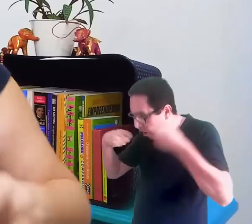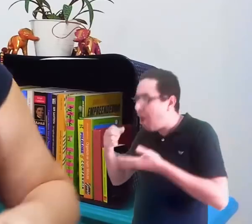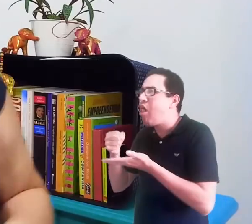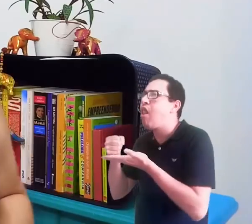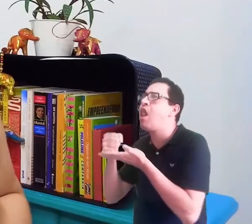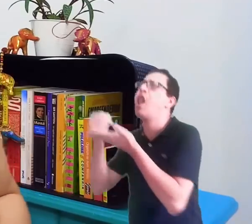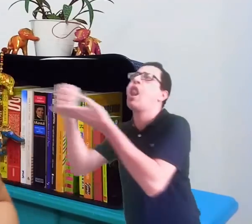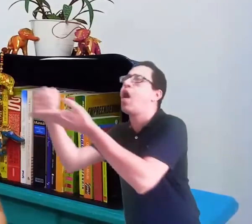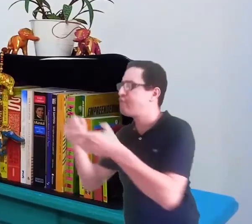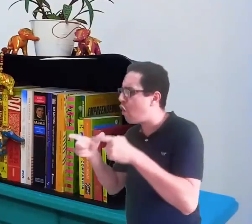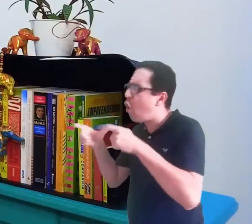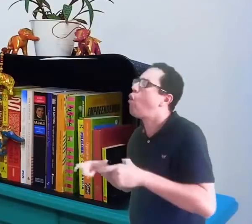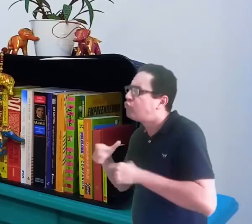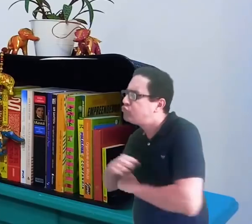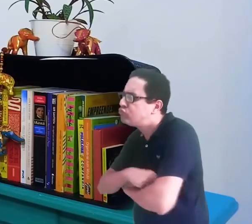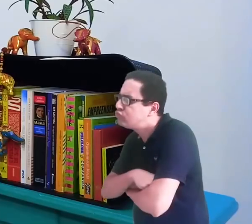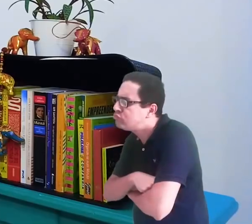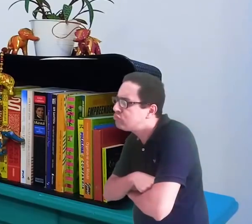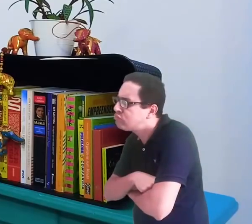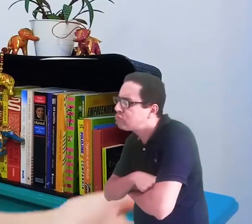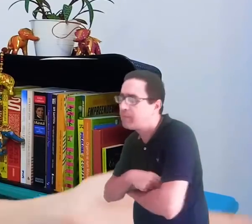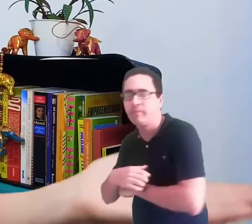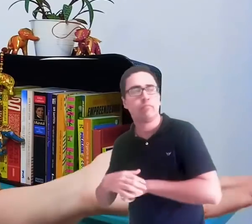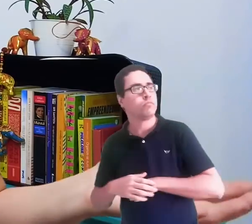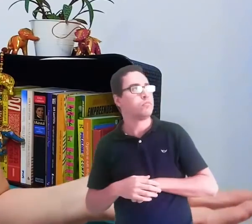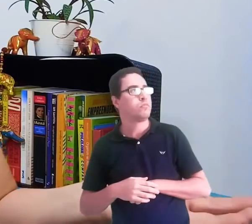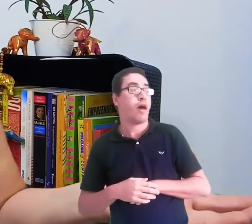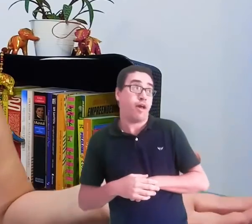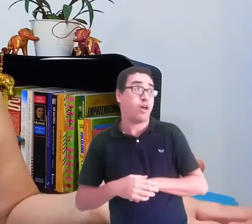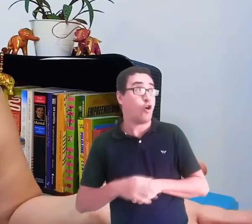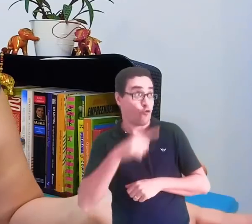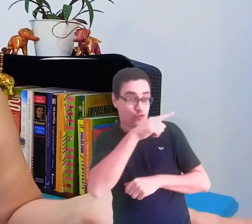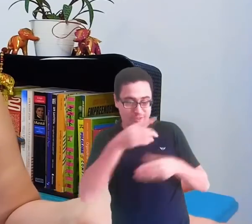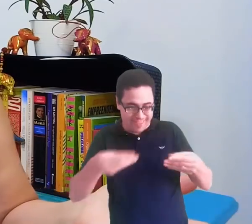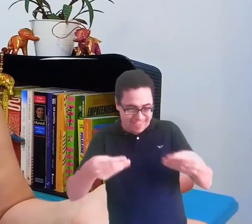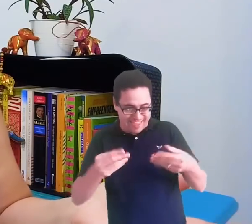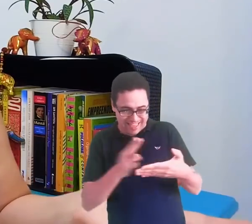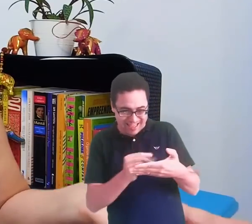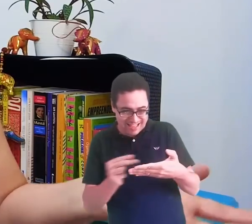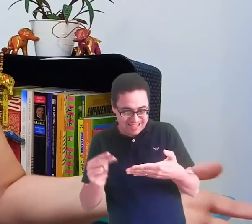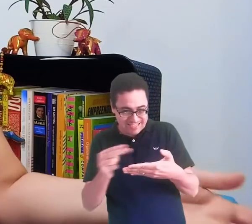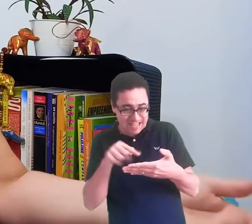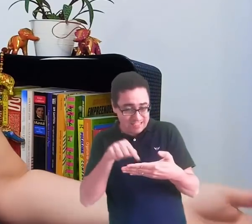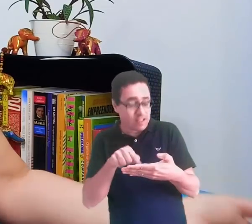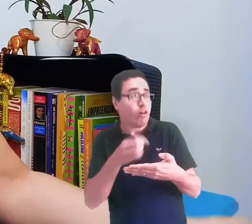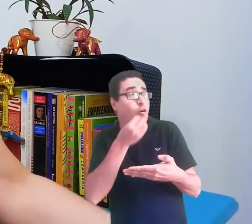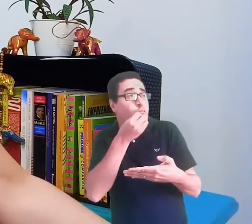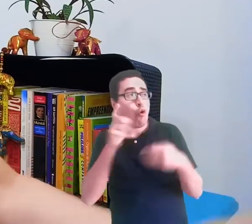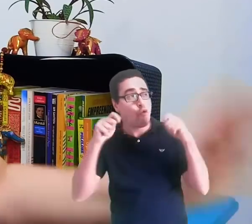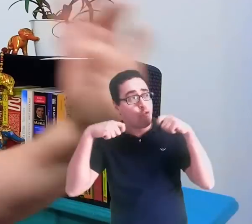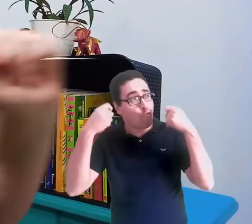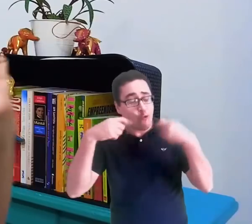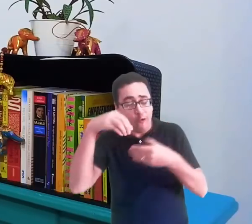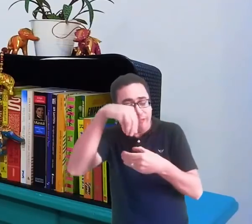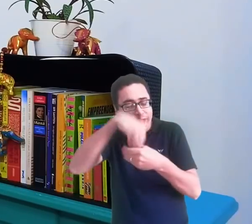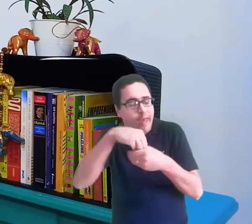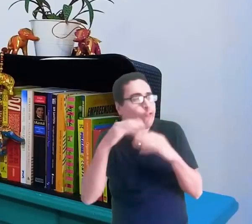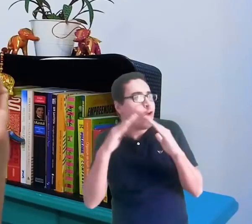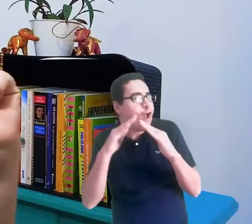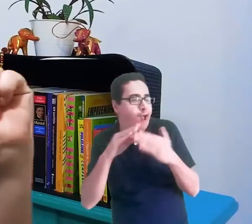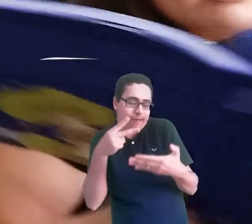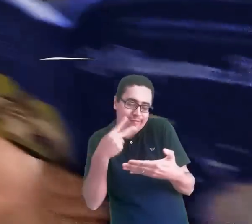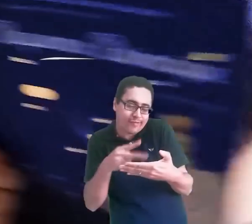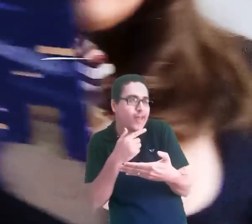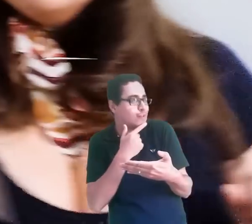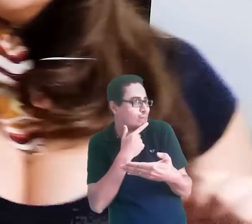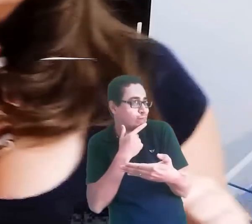Após pensar um pouco, ele me respondeu: o bom é que essa caixa que você me deu pode à noite lhe servir de casa,